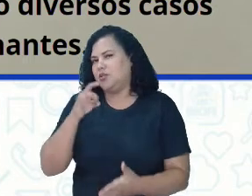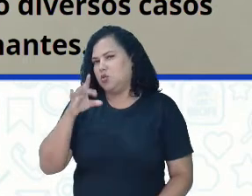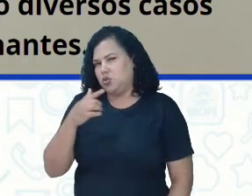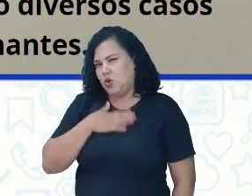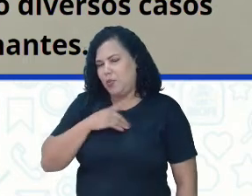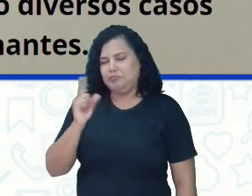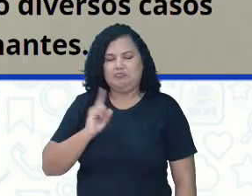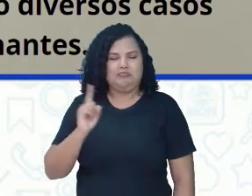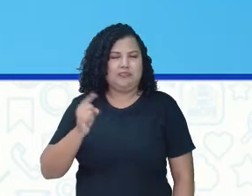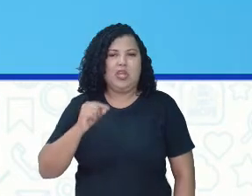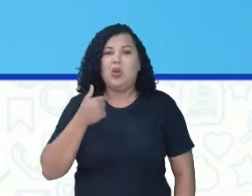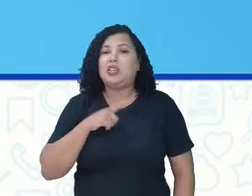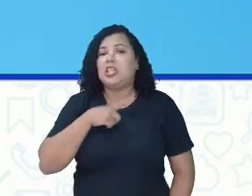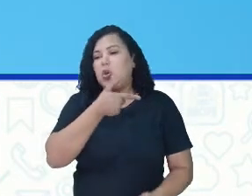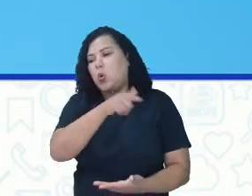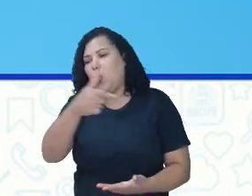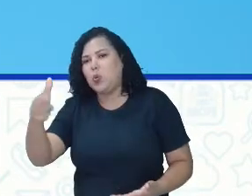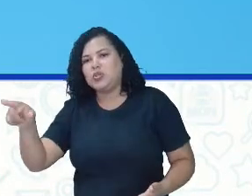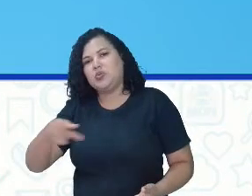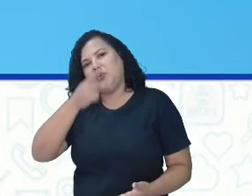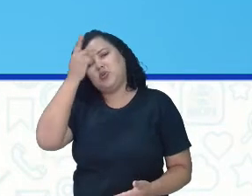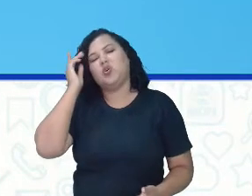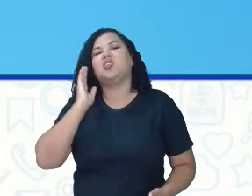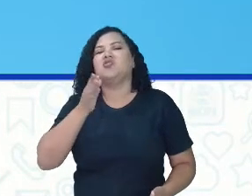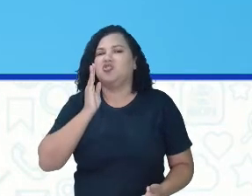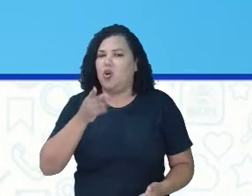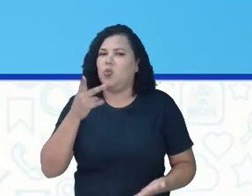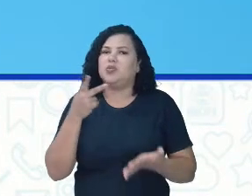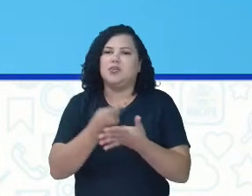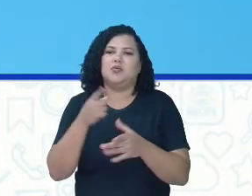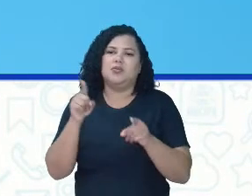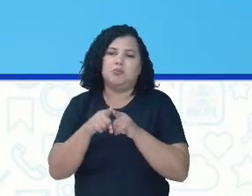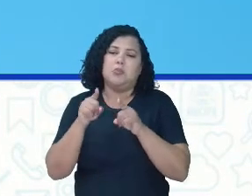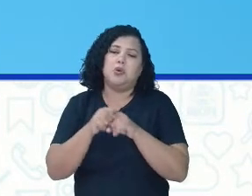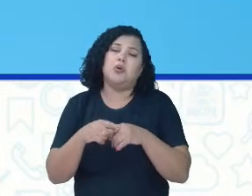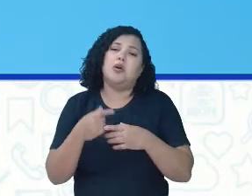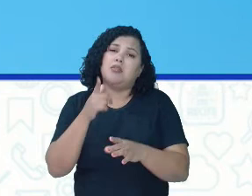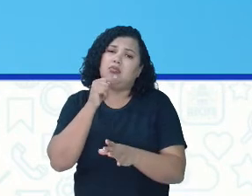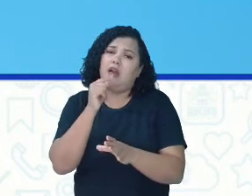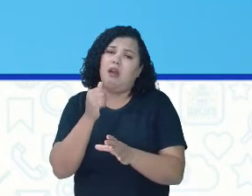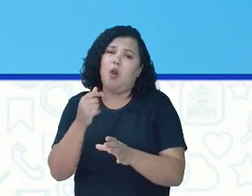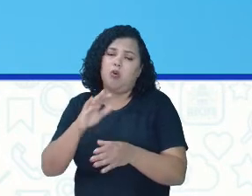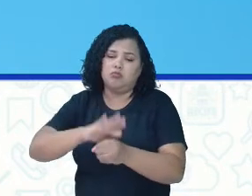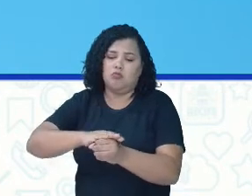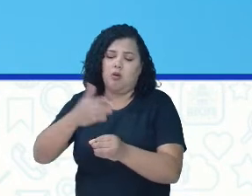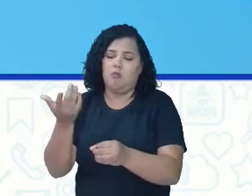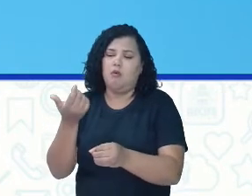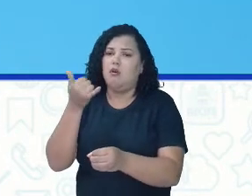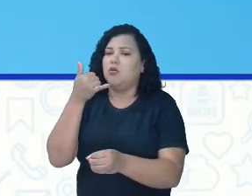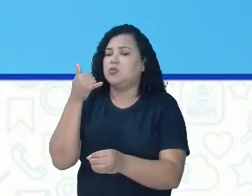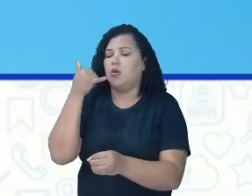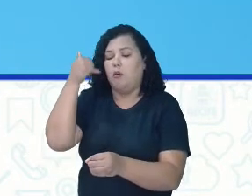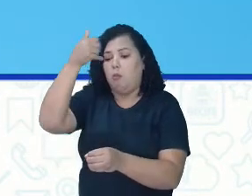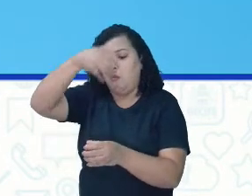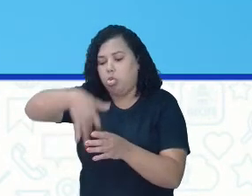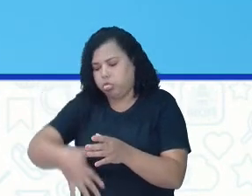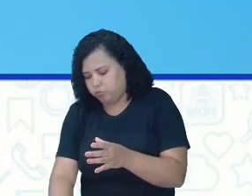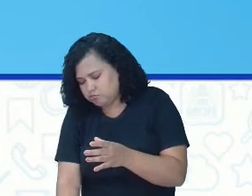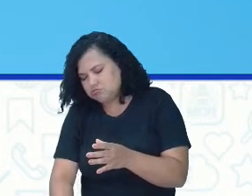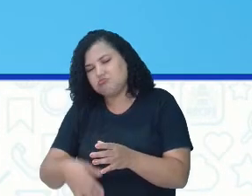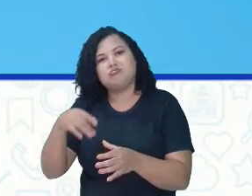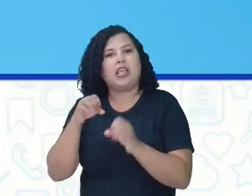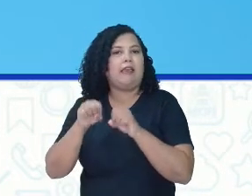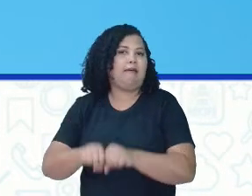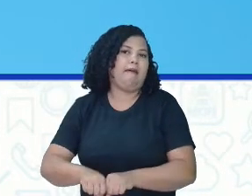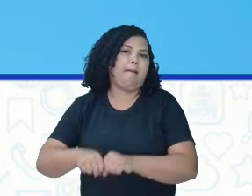conheço diversos casos semelhantes. O celular caiu e morreu. Pelo que já tinha ouvido dos agora companheiros